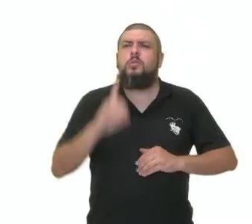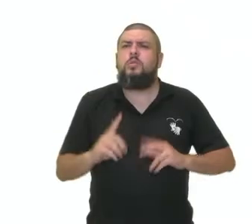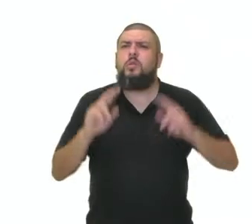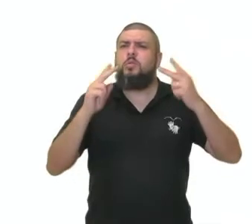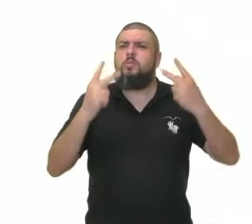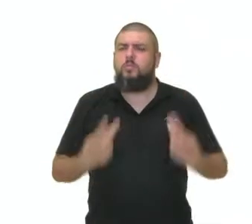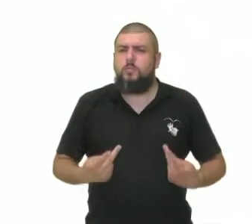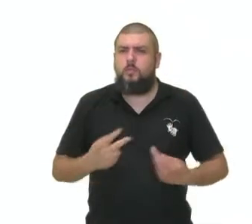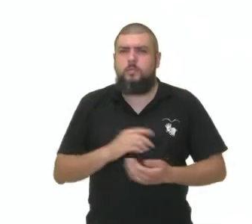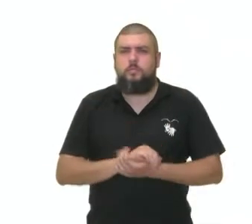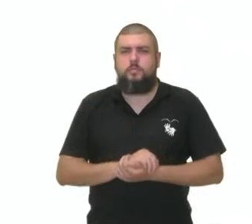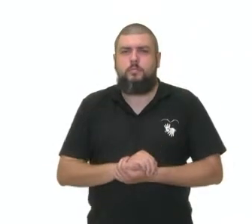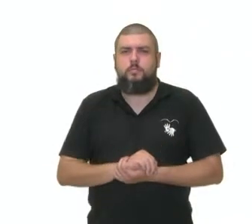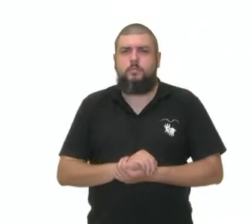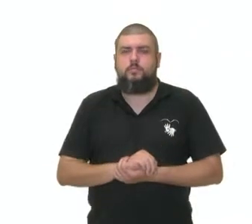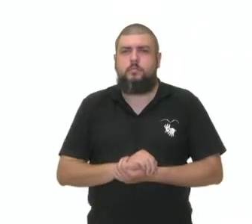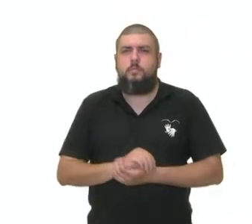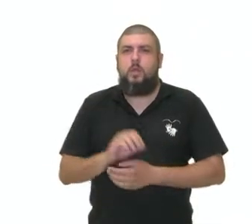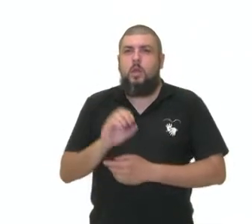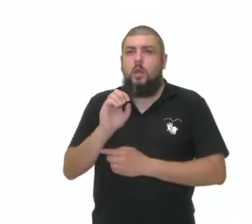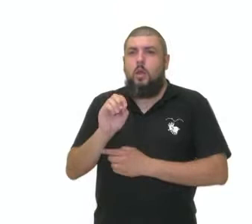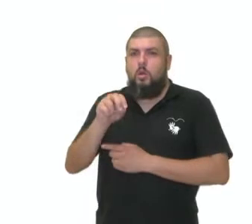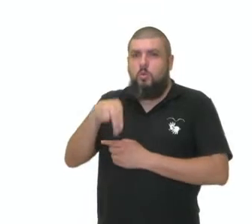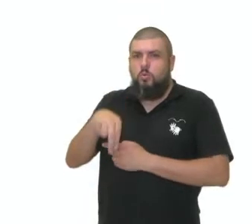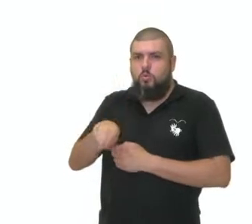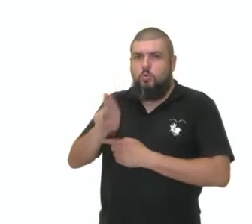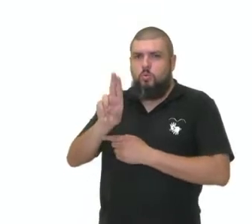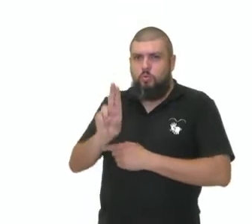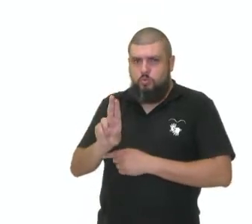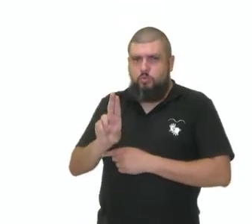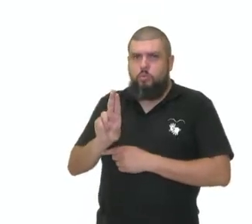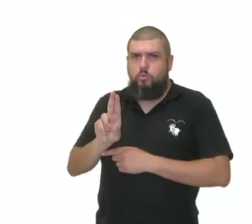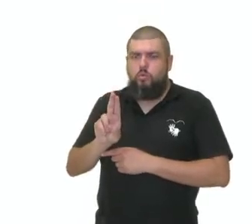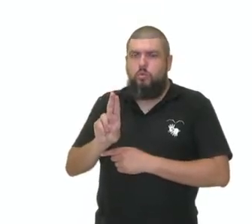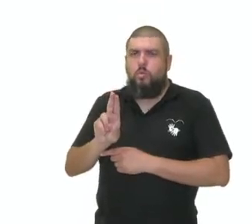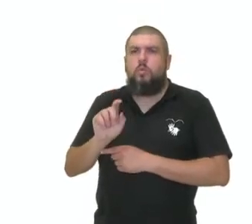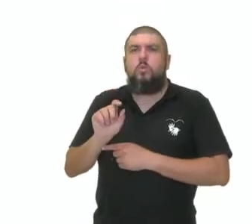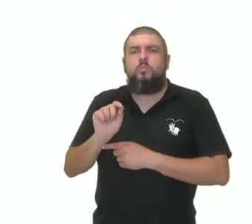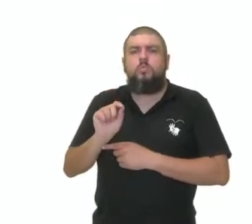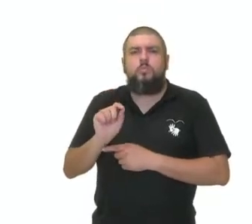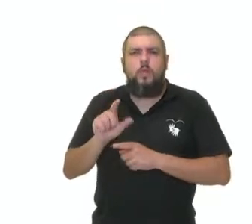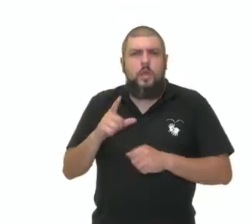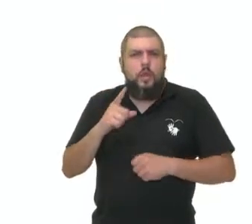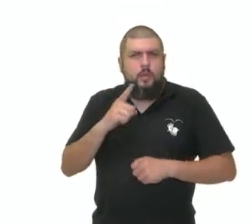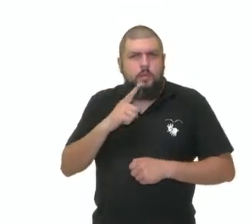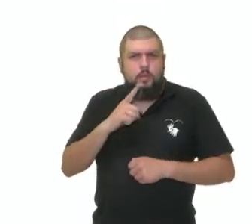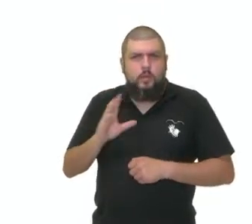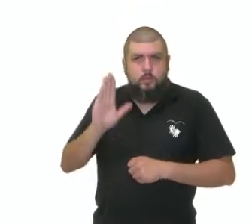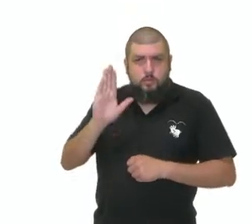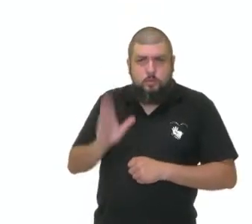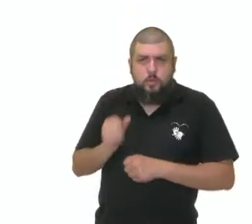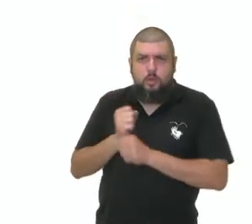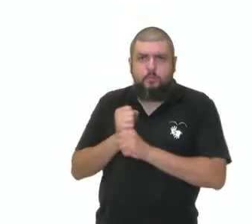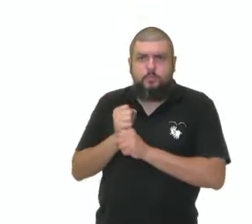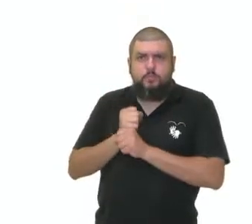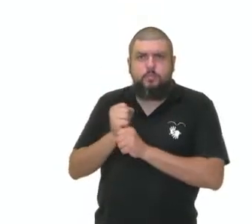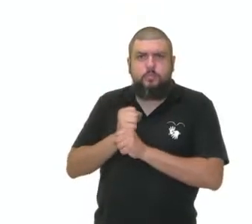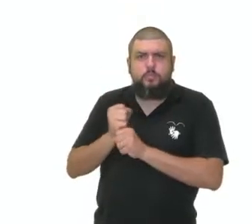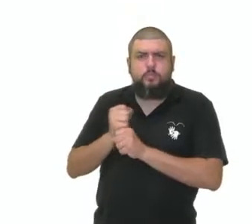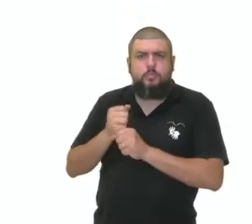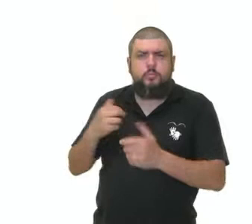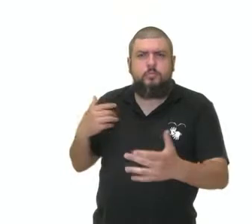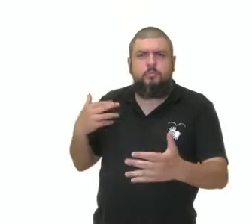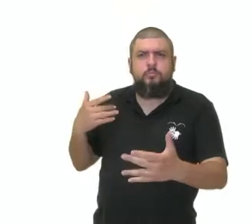a Organização das Nações Unidas, a ONU, vem promovendo ao longo de toda a sua trajetória uma série